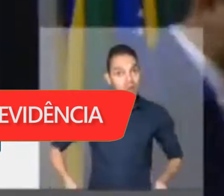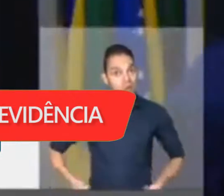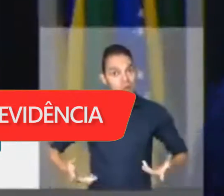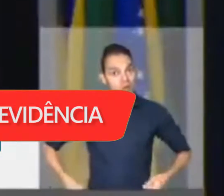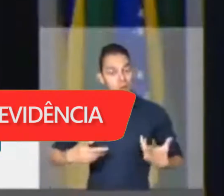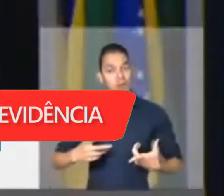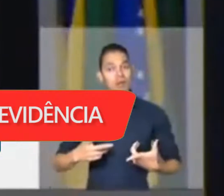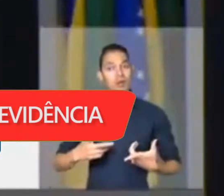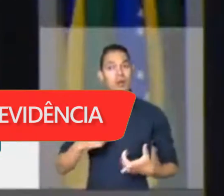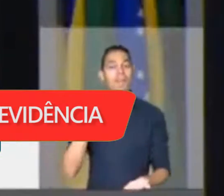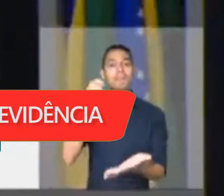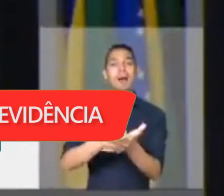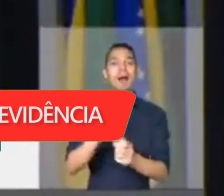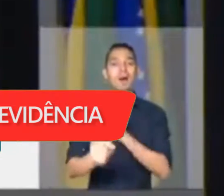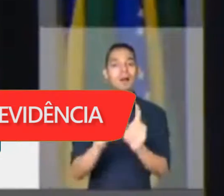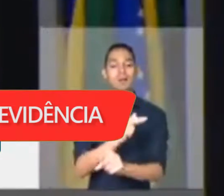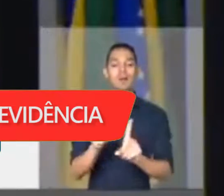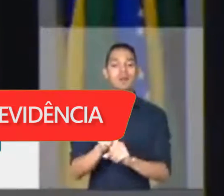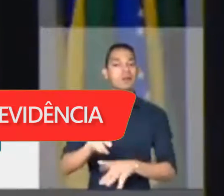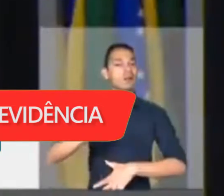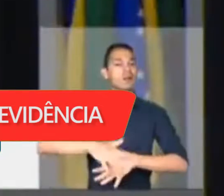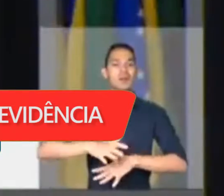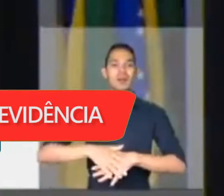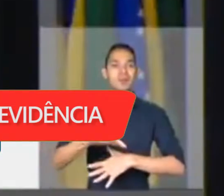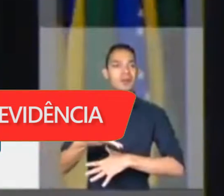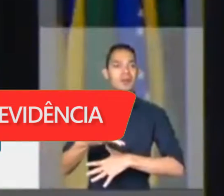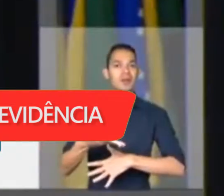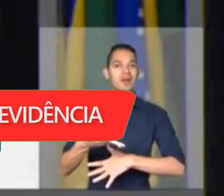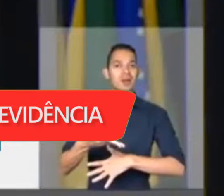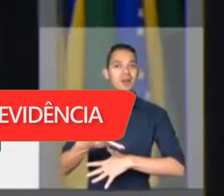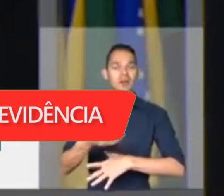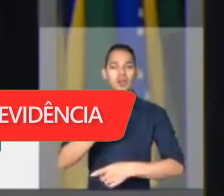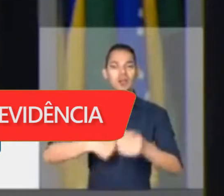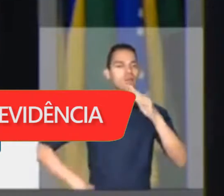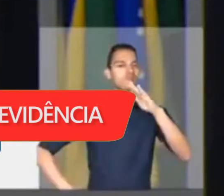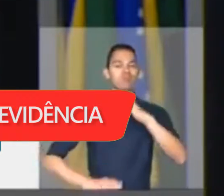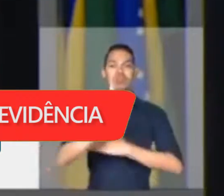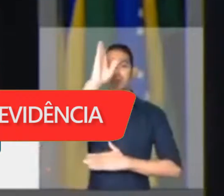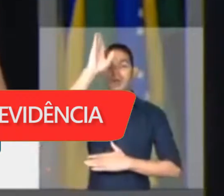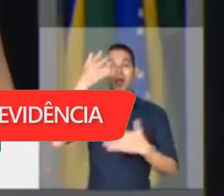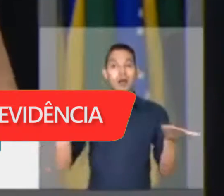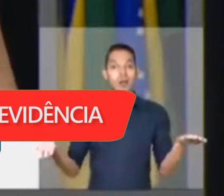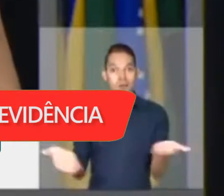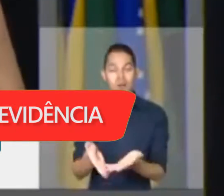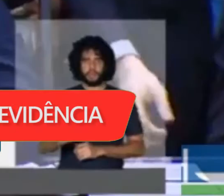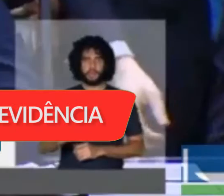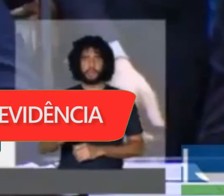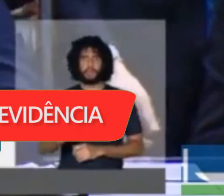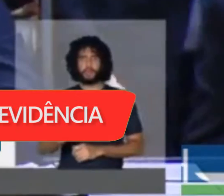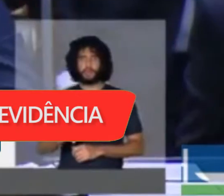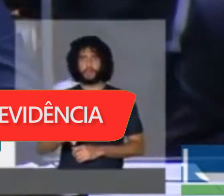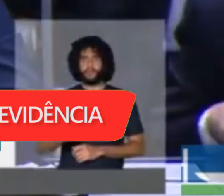a sessão que vai votar o texto base da proposta de emenda à Constituição que muda as regras do sistema previdenciário.